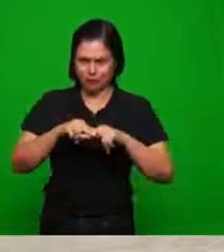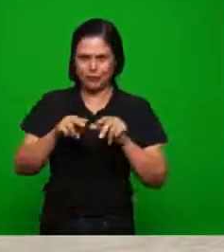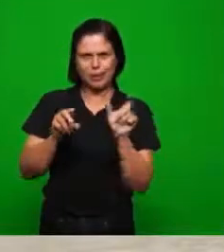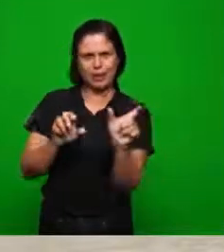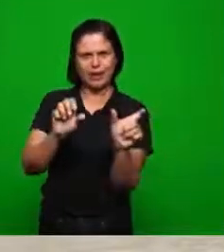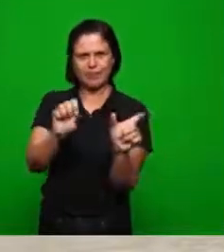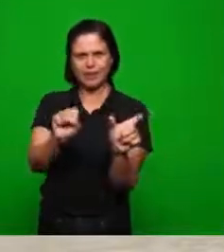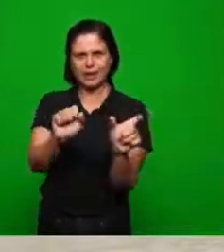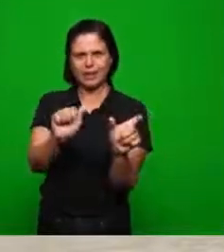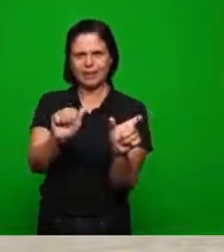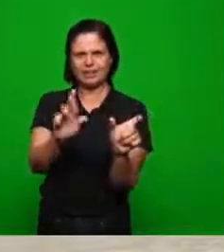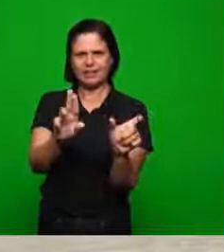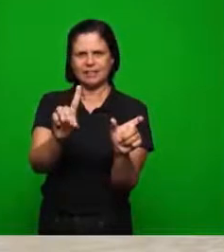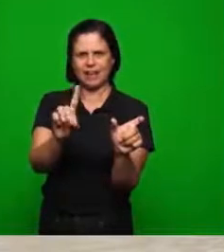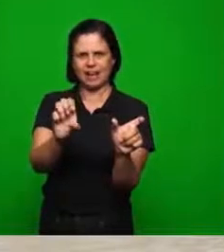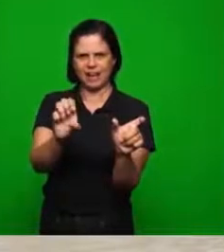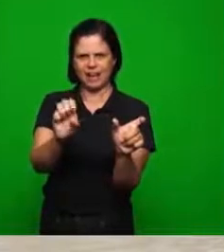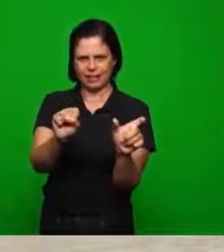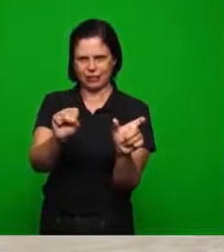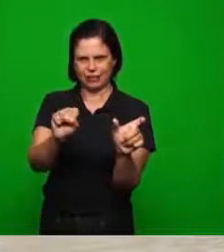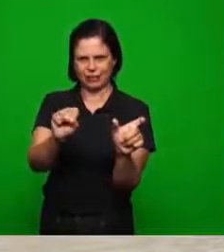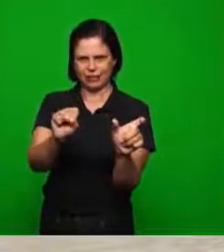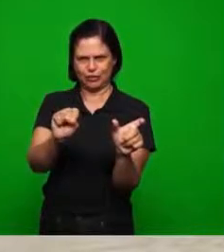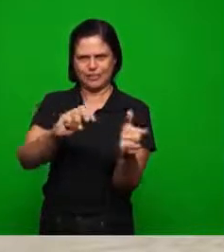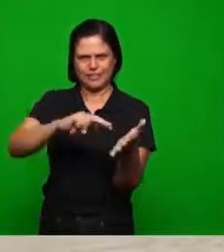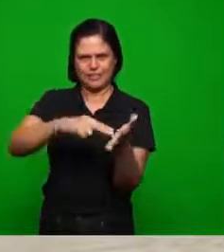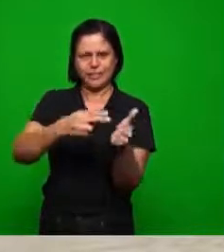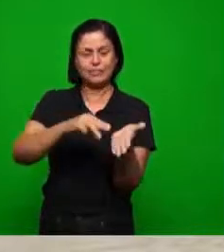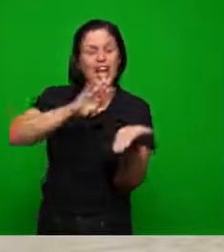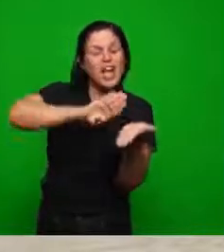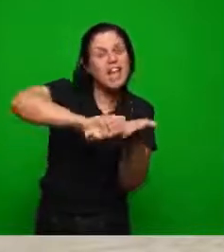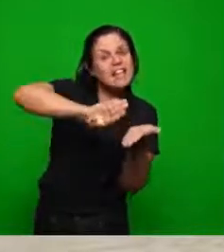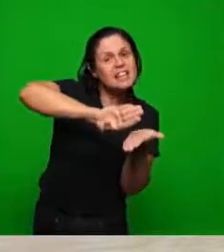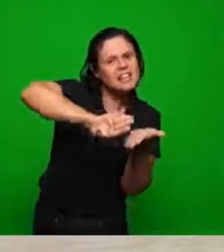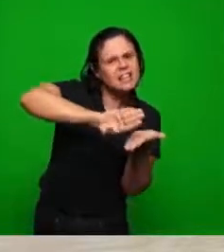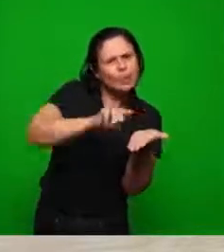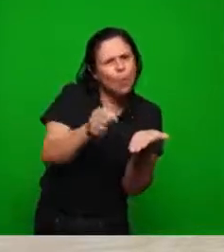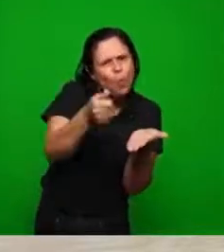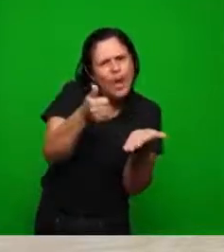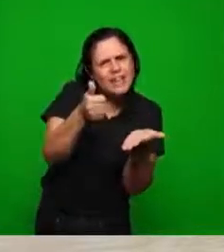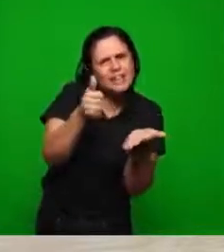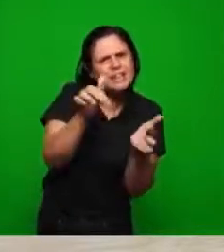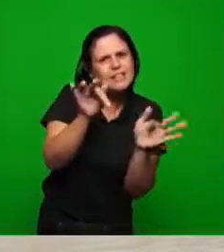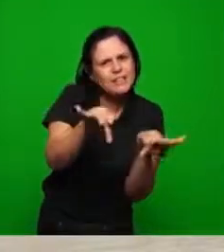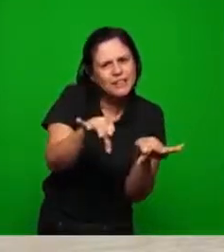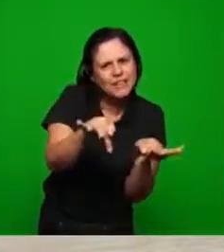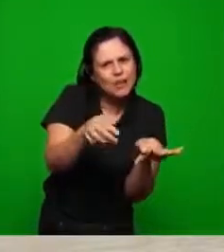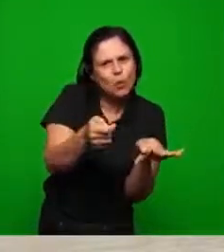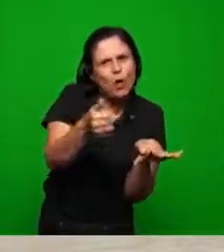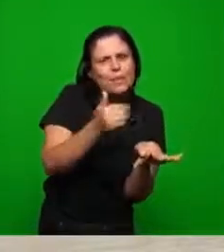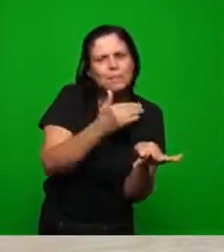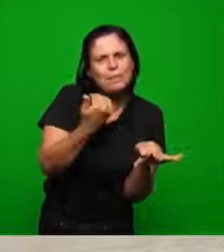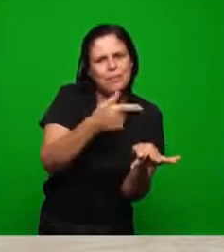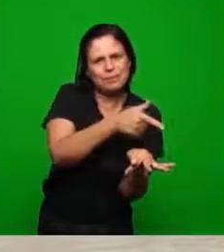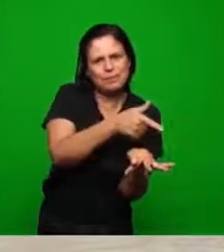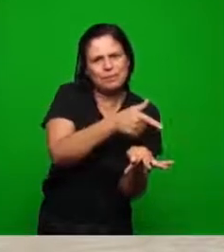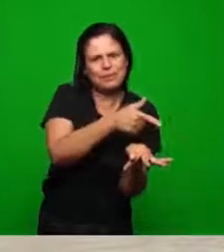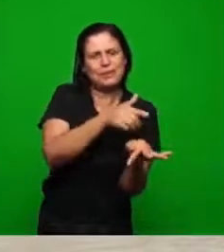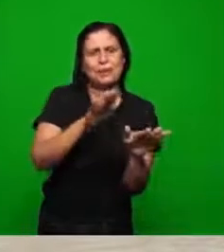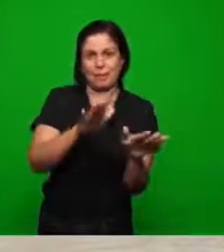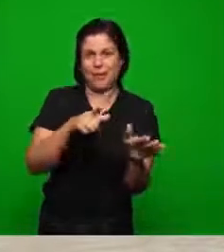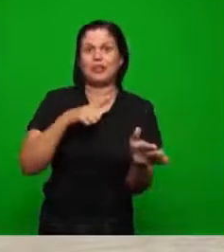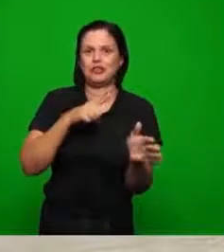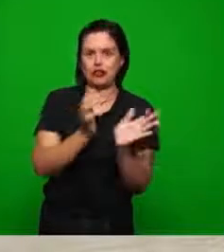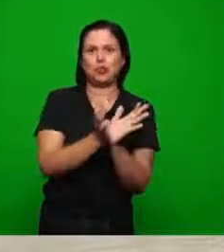Sardes significa restantes, restantes que estavam para acabar, então, que estavam para morrer. E aqui,